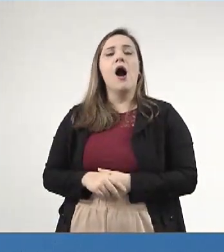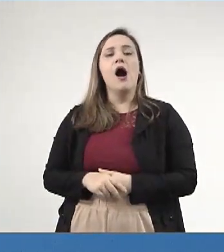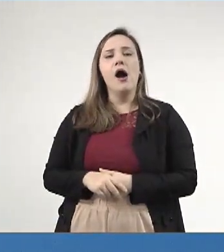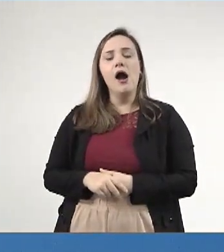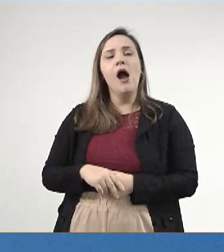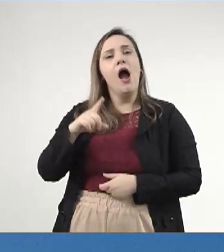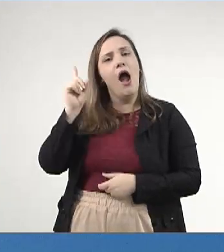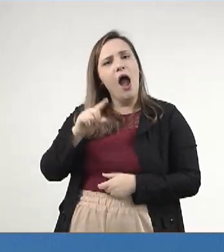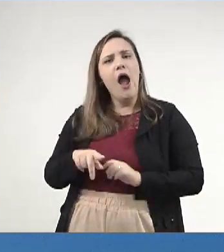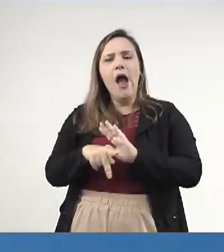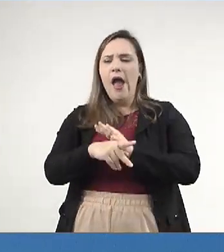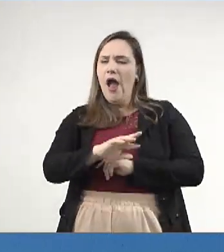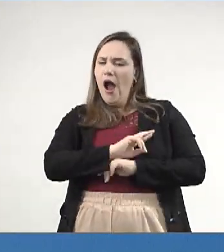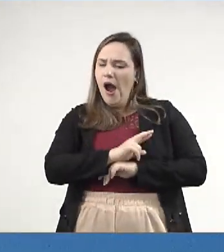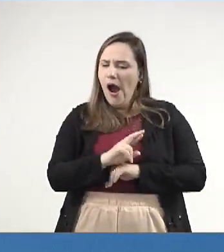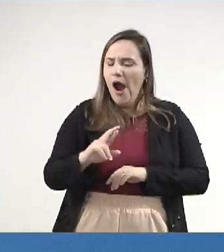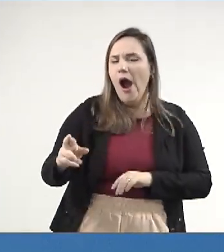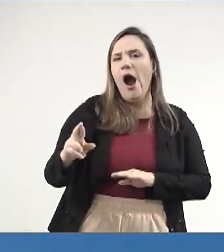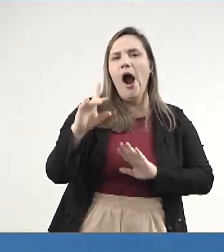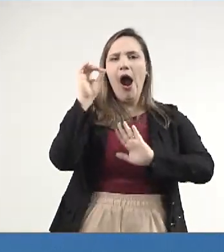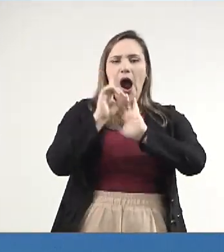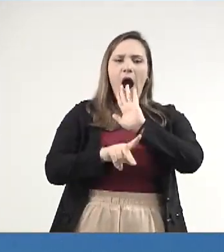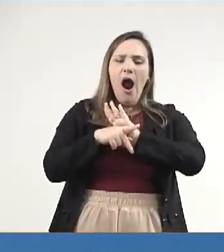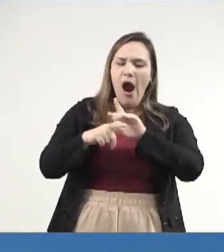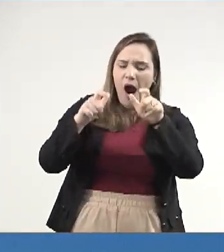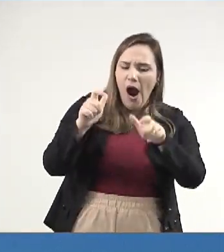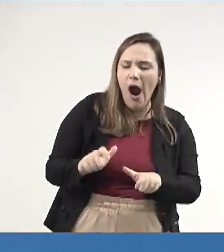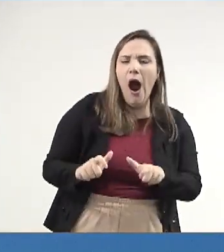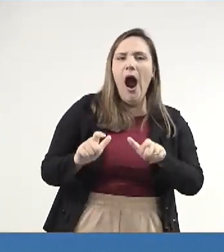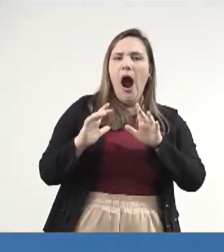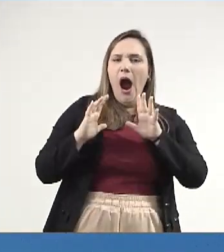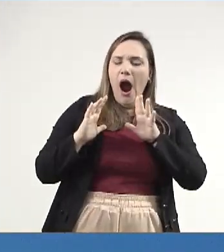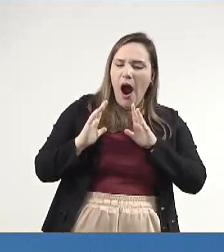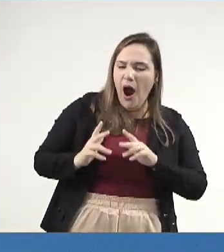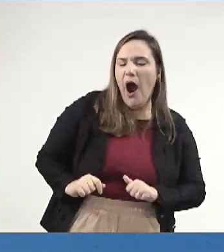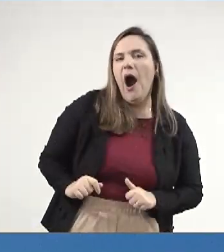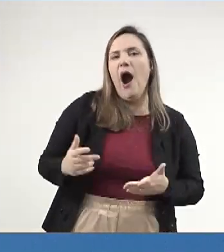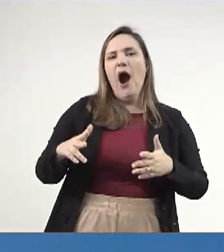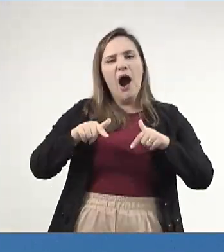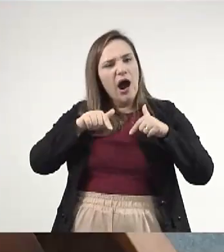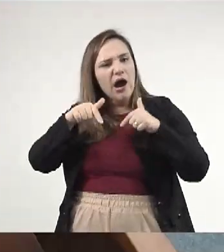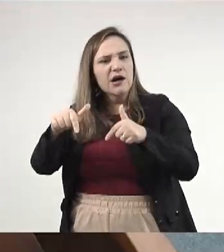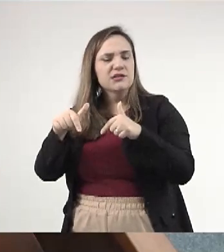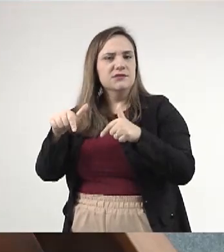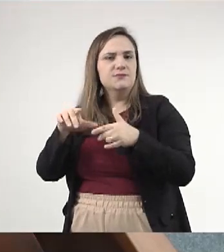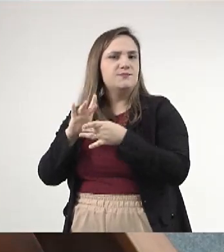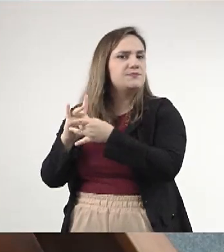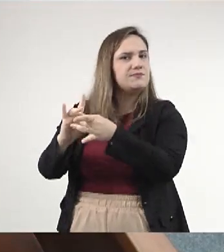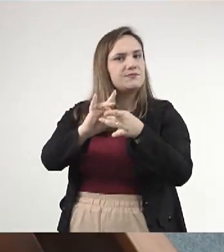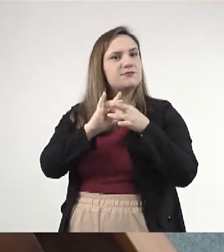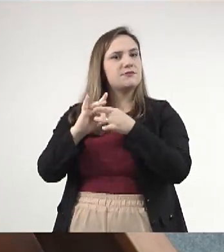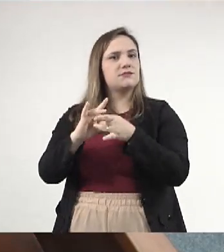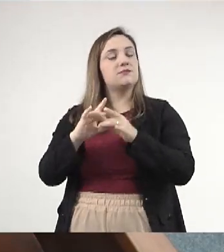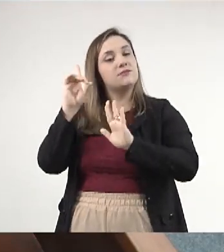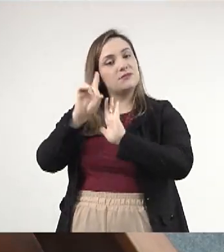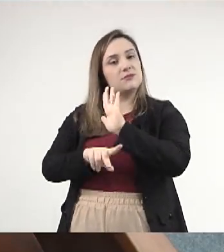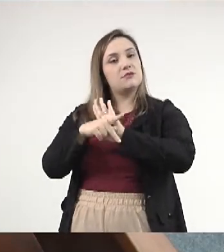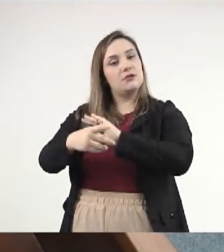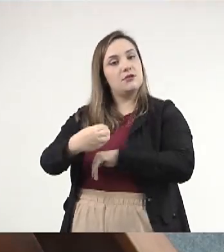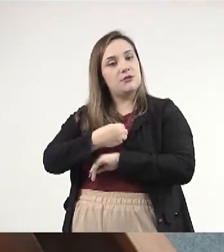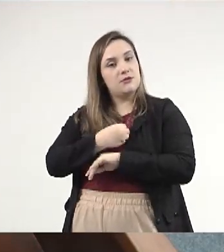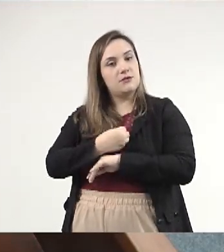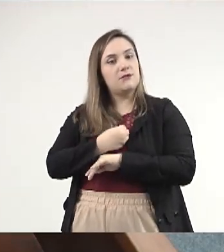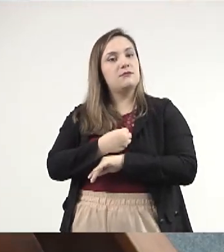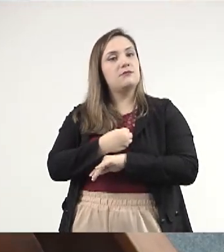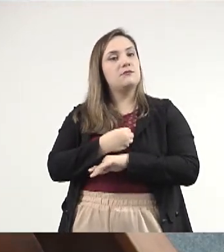ligados à sua religião, ao direito à terra sagrada, à luta, e isso está tudo muito relacionado ao direito à vida e